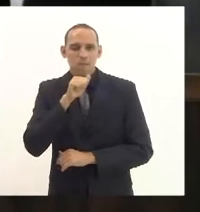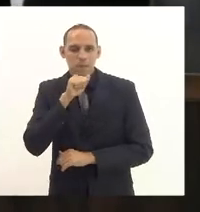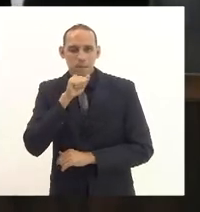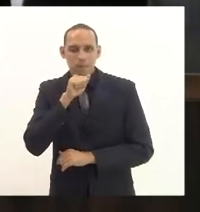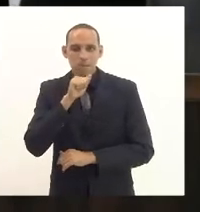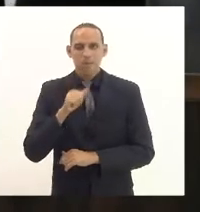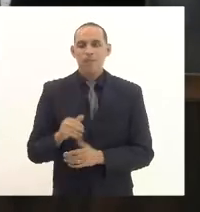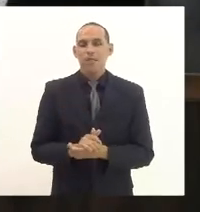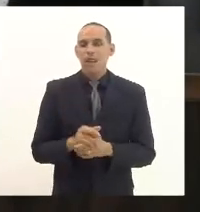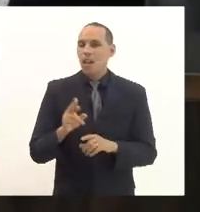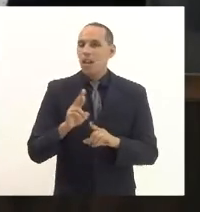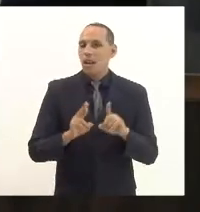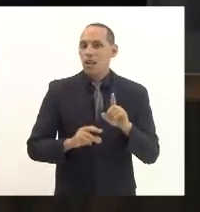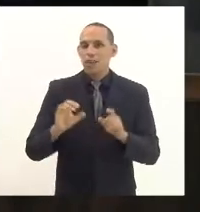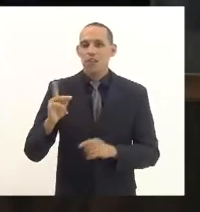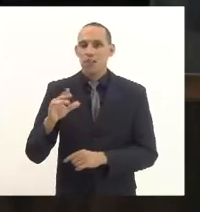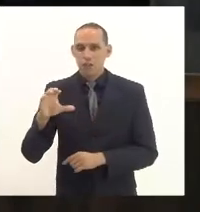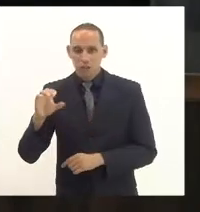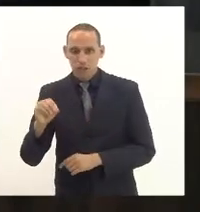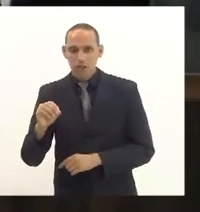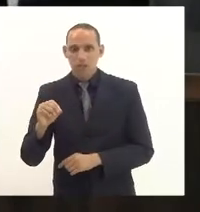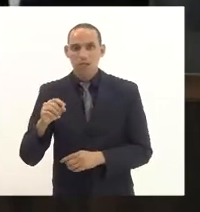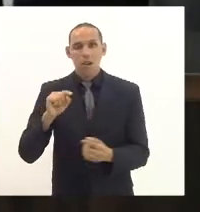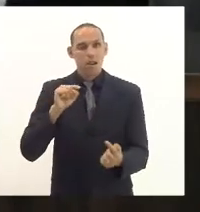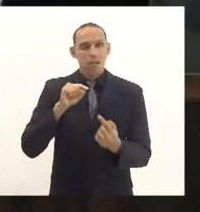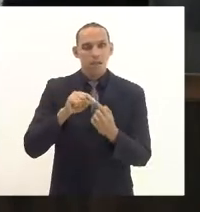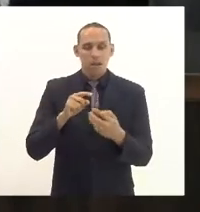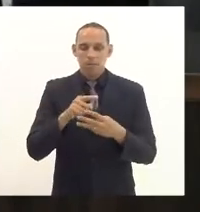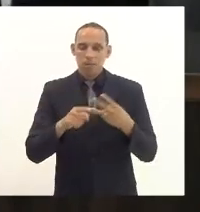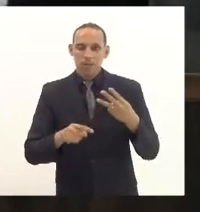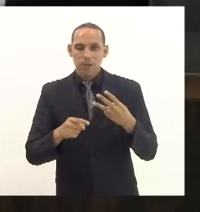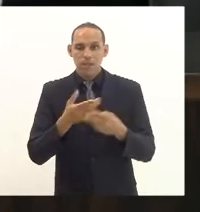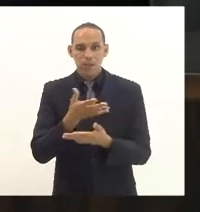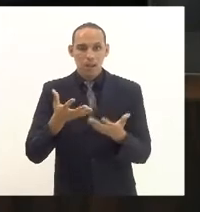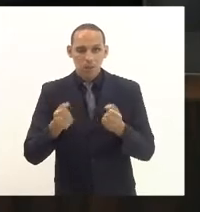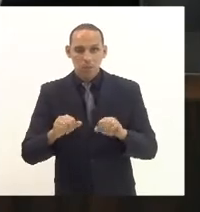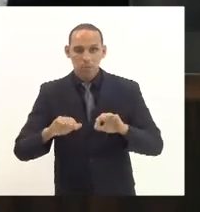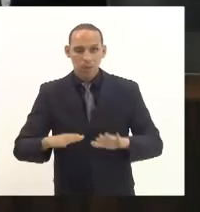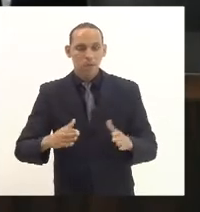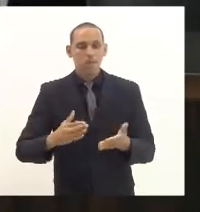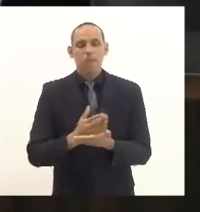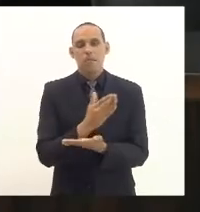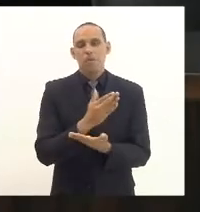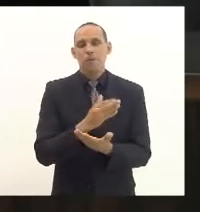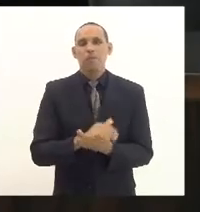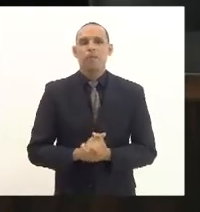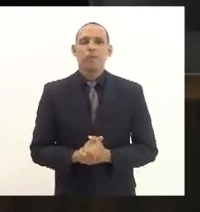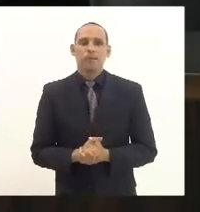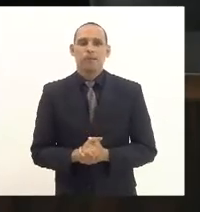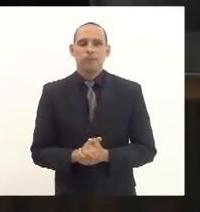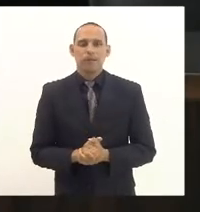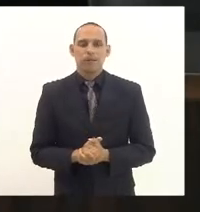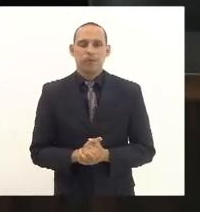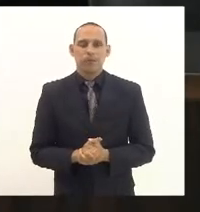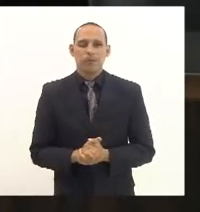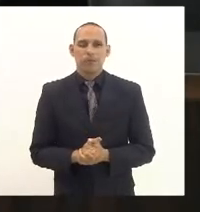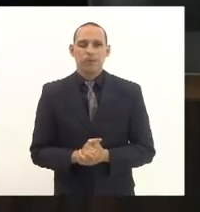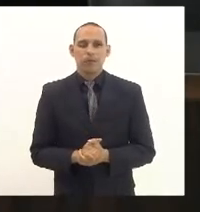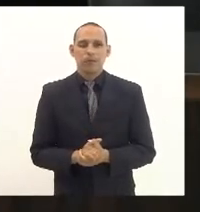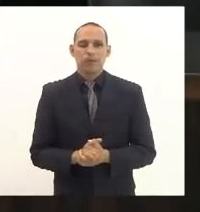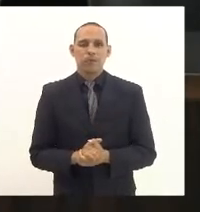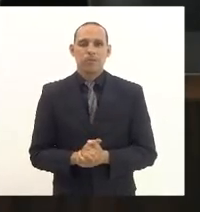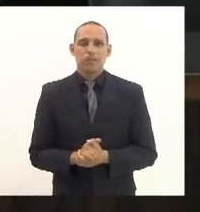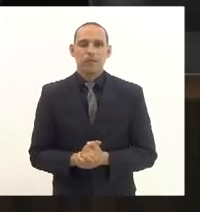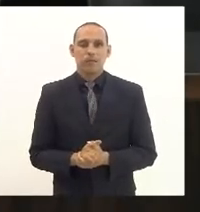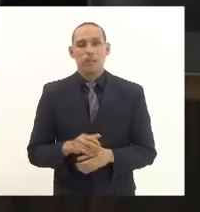relator Chico Machado, favorável a todos os três. Senhores que aprovam, permaneçam como estão aprovada, vai à promulgação.